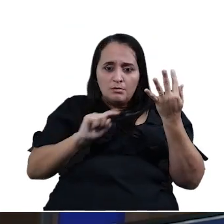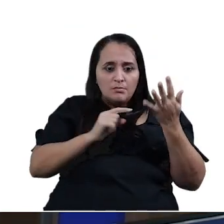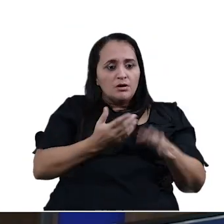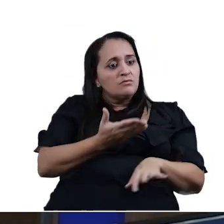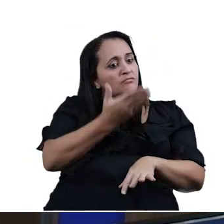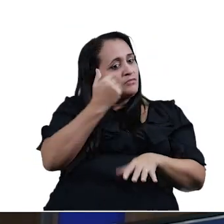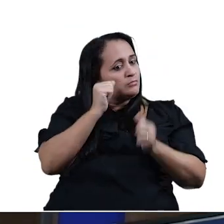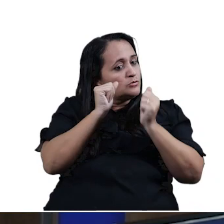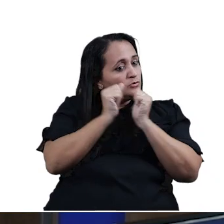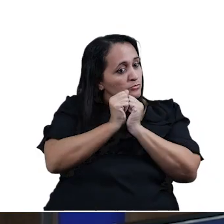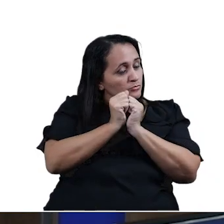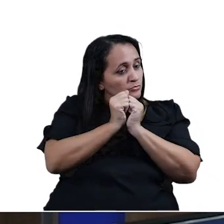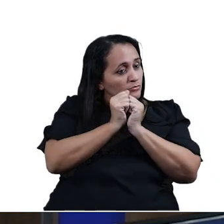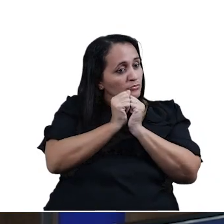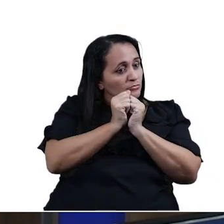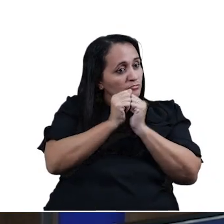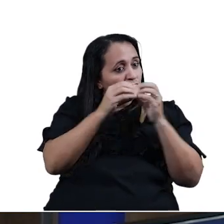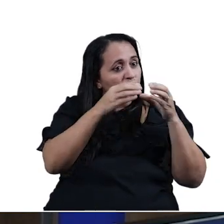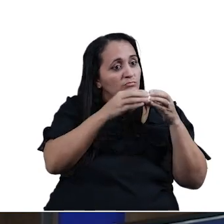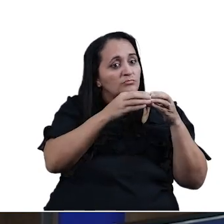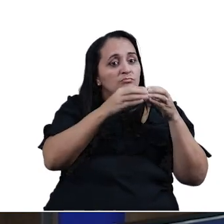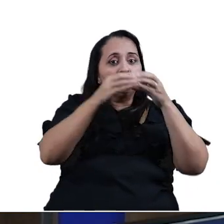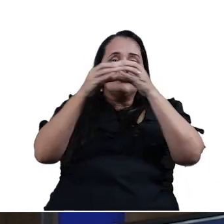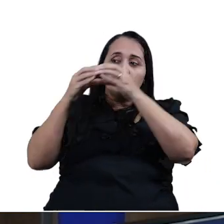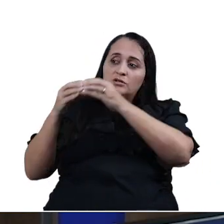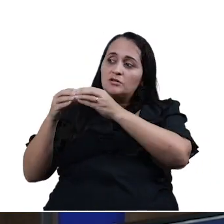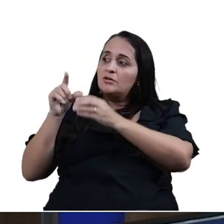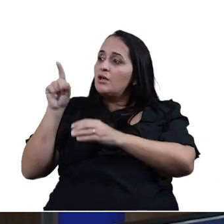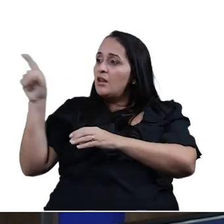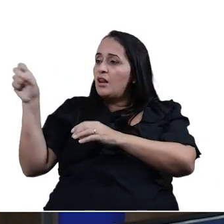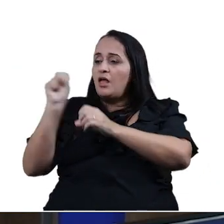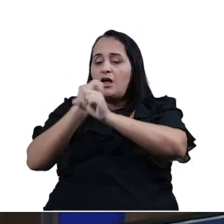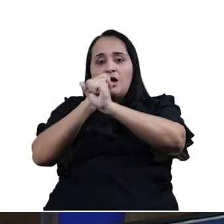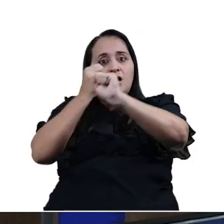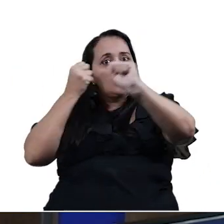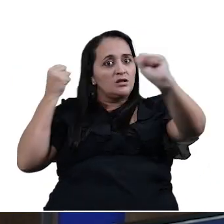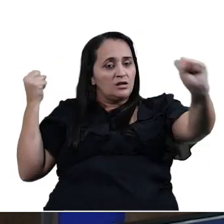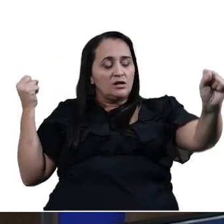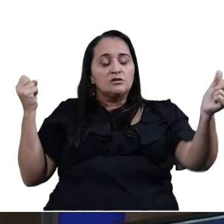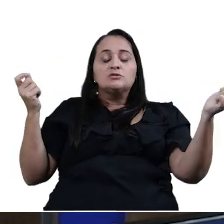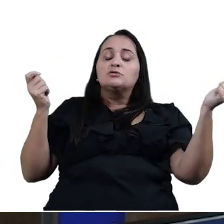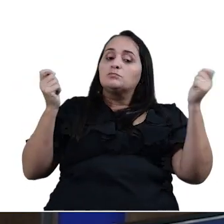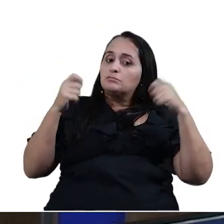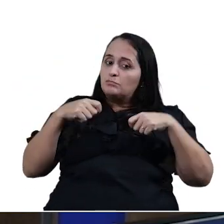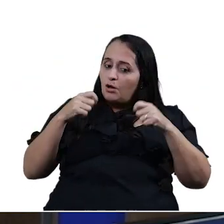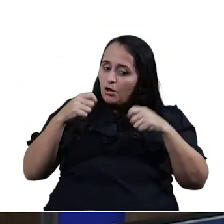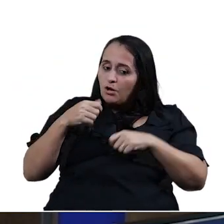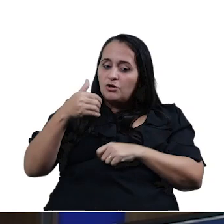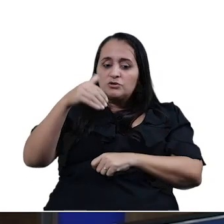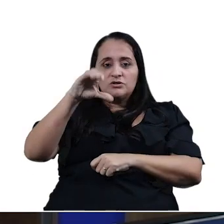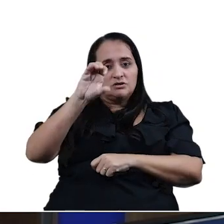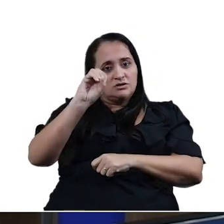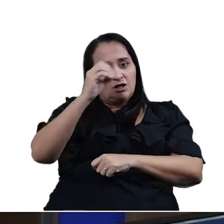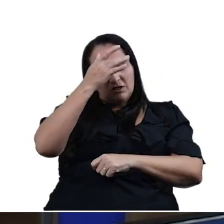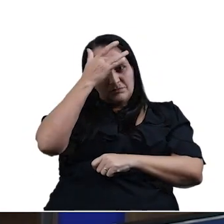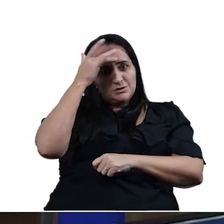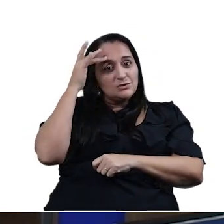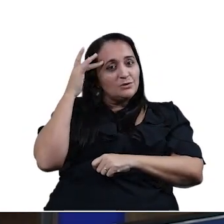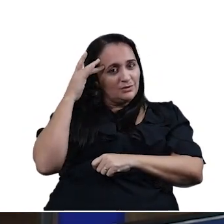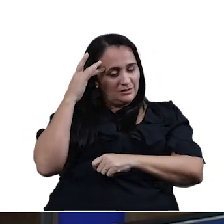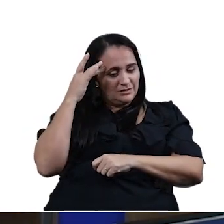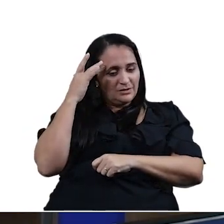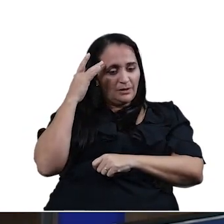juntarem a você e ir para o outro hotel, que lá tem quarto grande e pode ficar